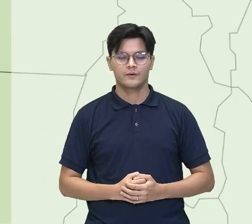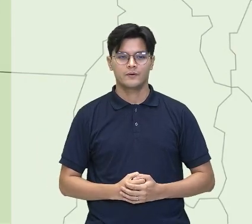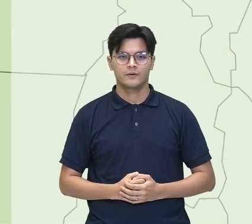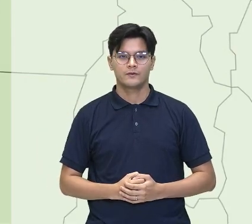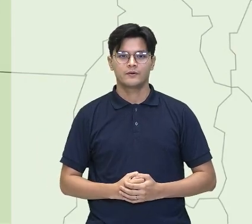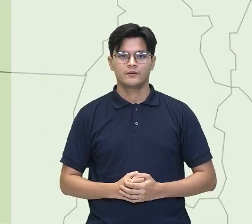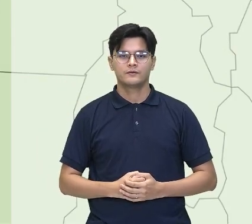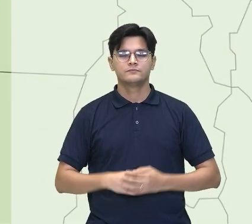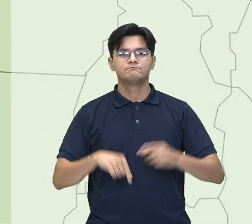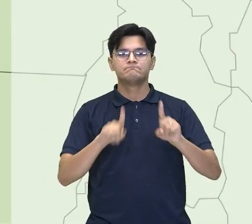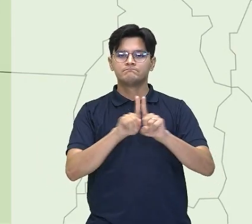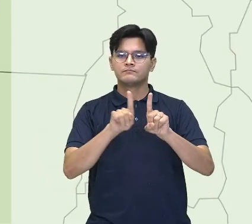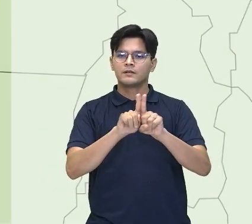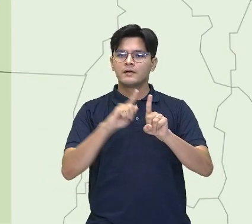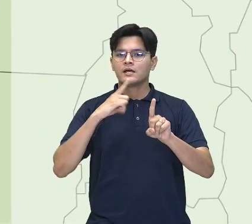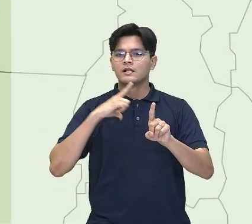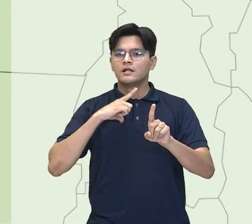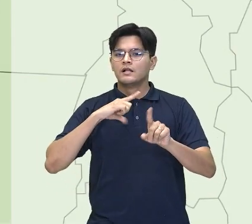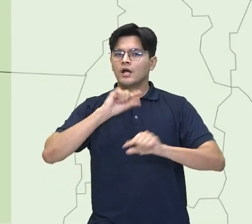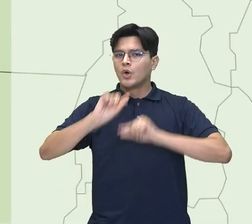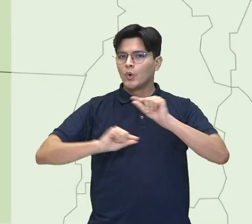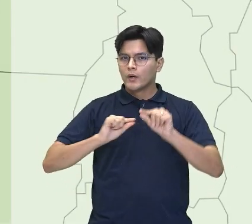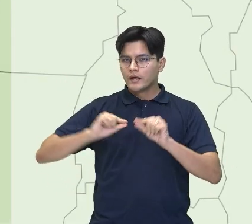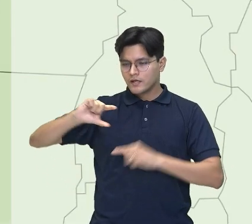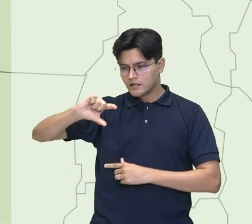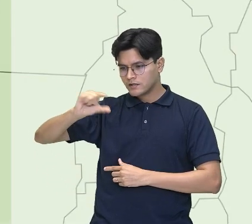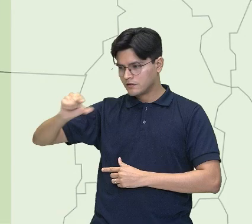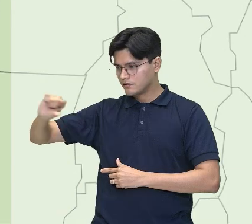E aí a gente vai ter os rios